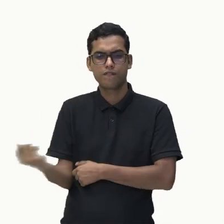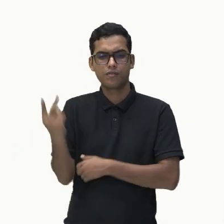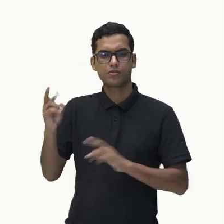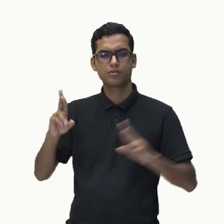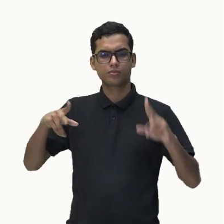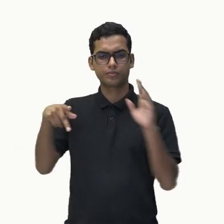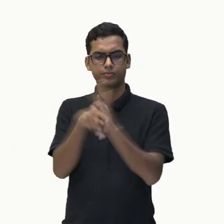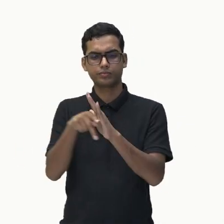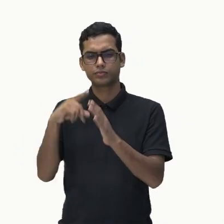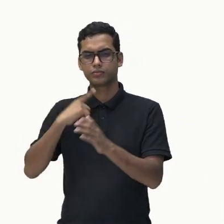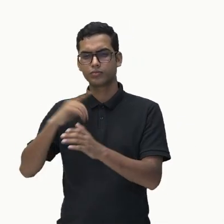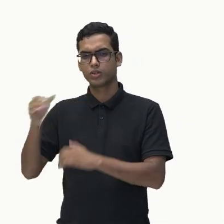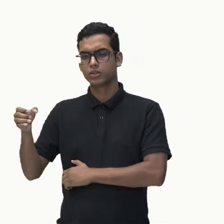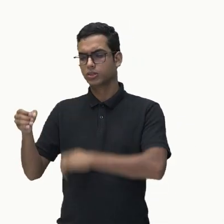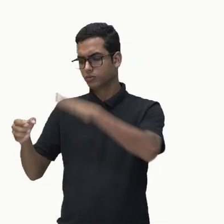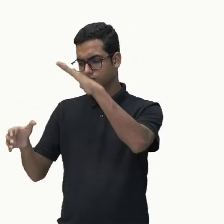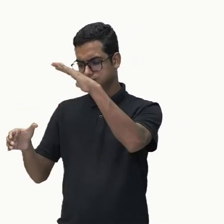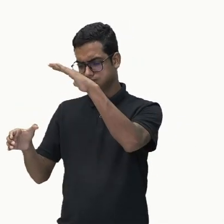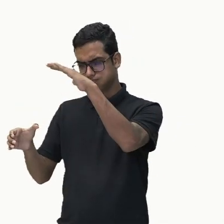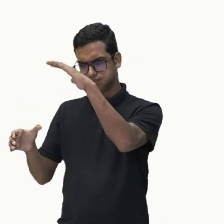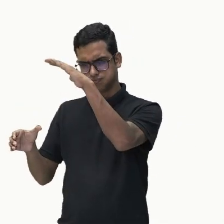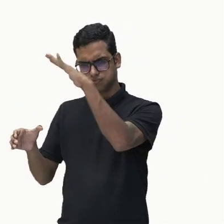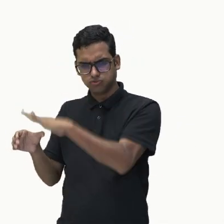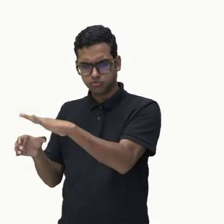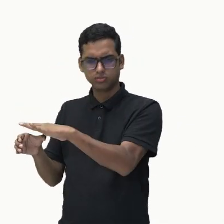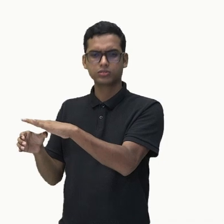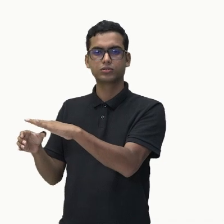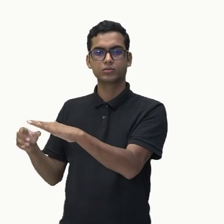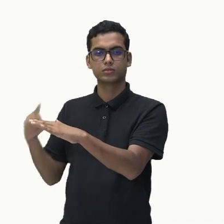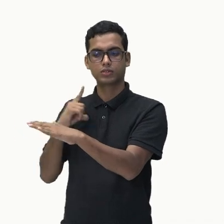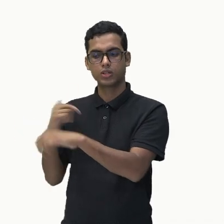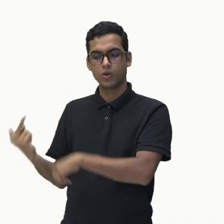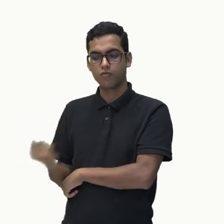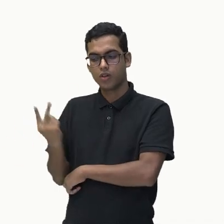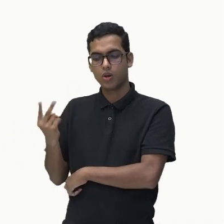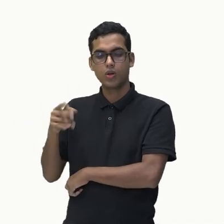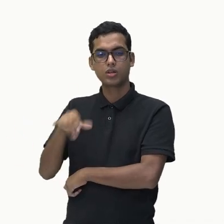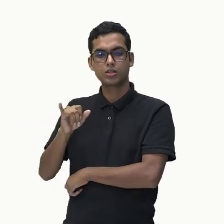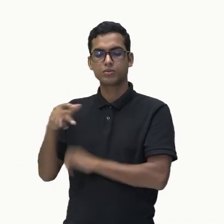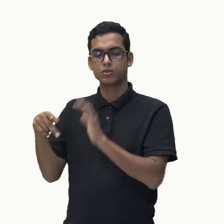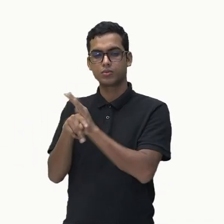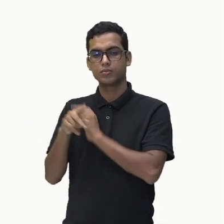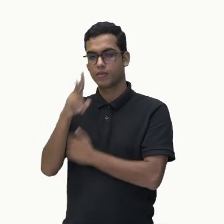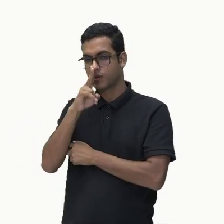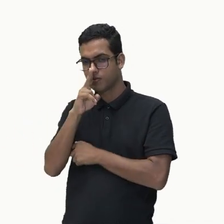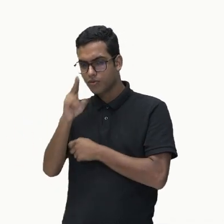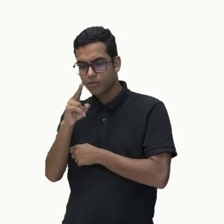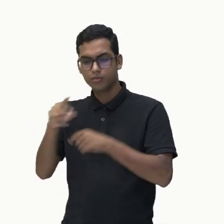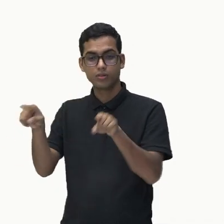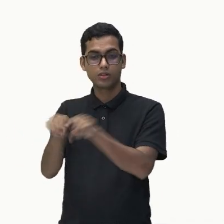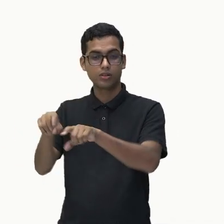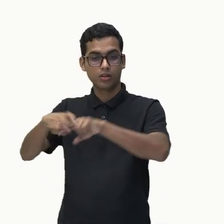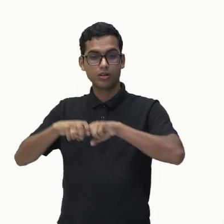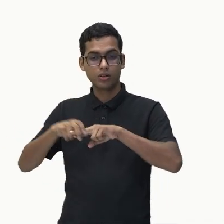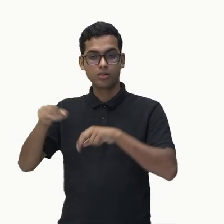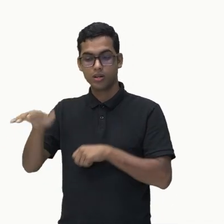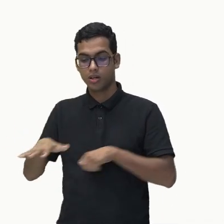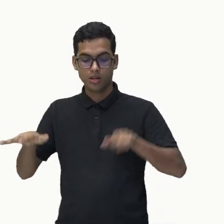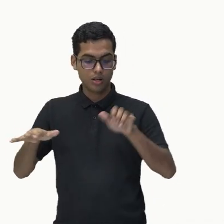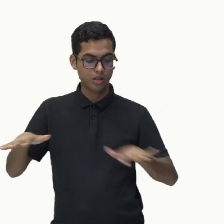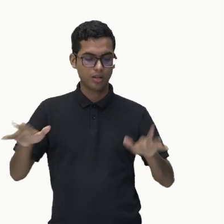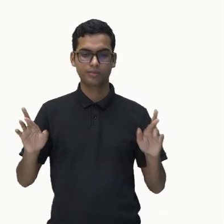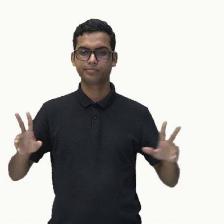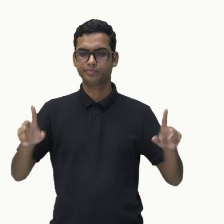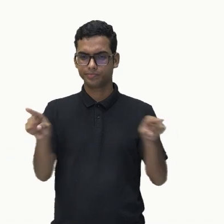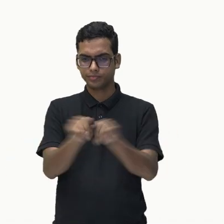valor X aqui, do outro lado eu vou ter um valor Y de força, porque as áreas são diferentes. Então, a